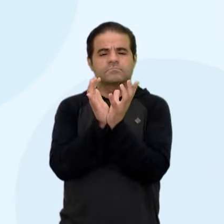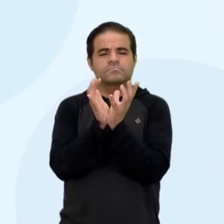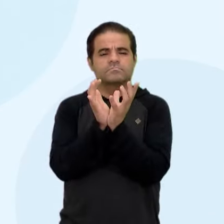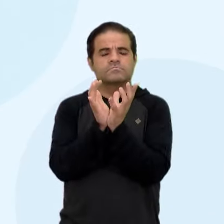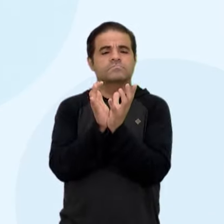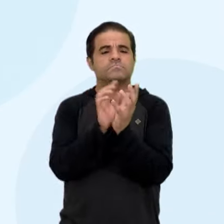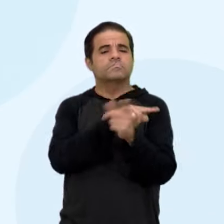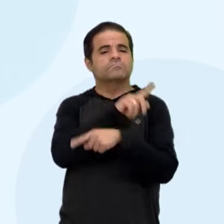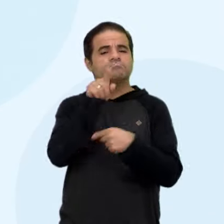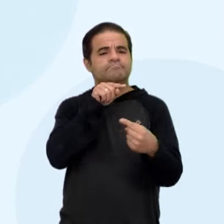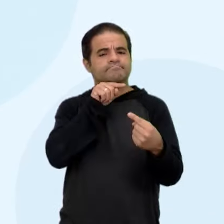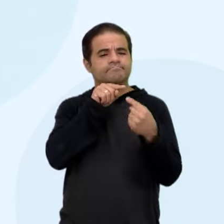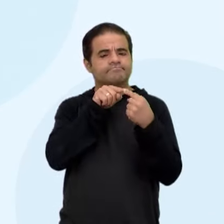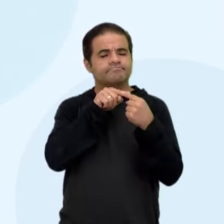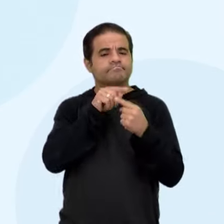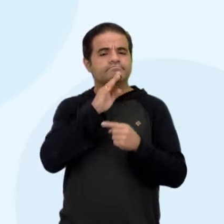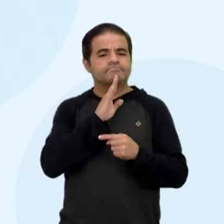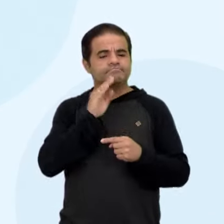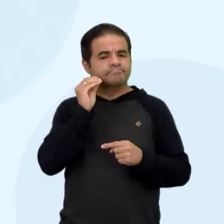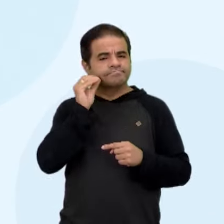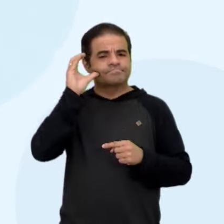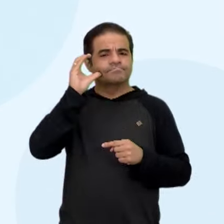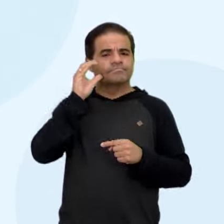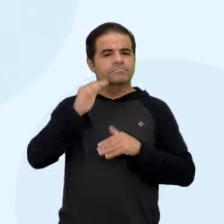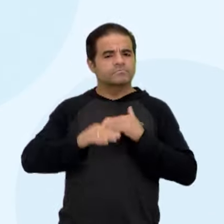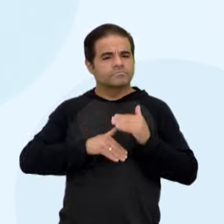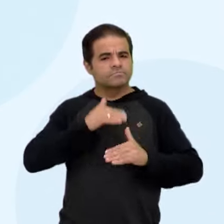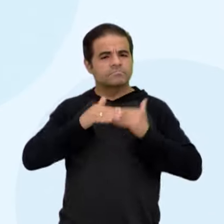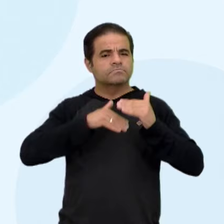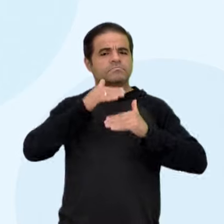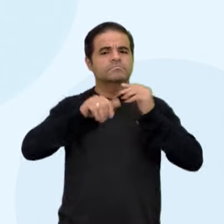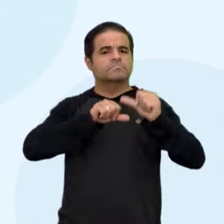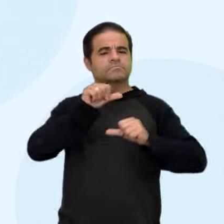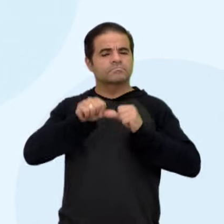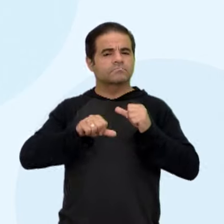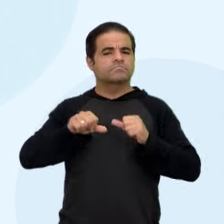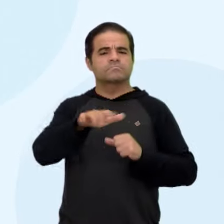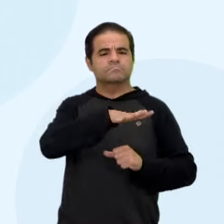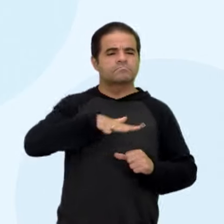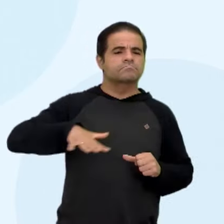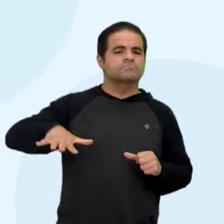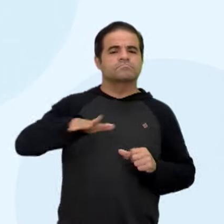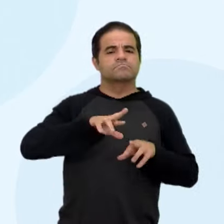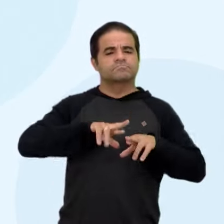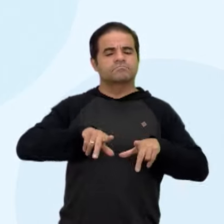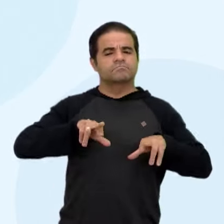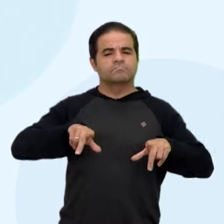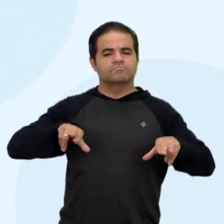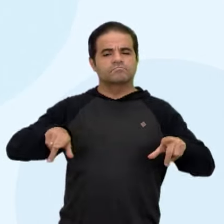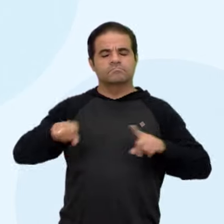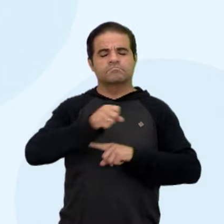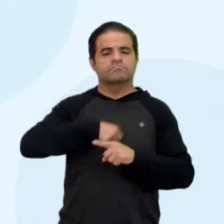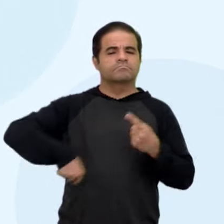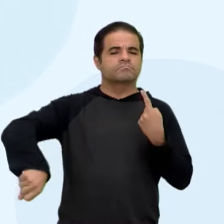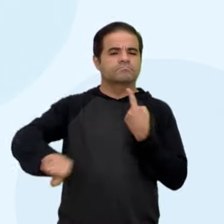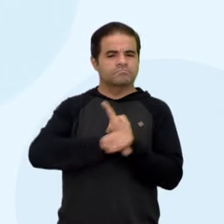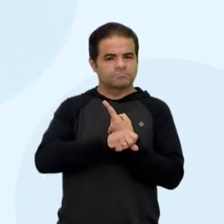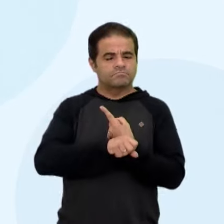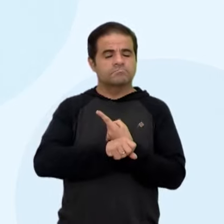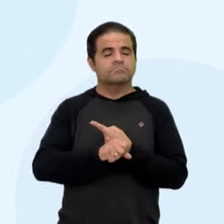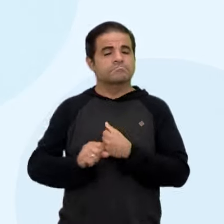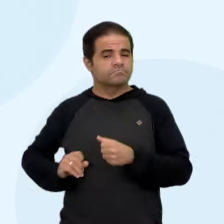nossos objetos do conhecimento? Os processos de transformação da paisagem em diferentes sociedades,